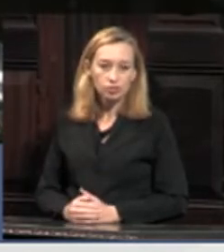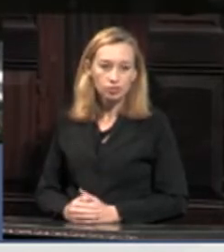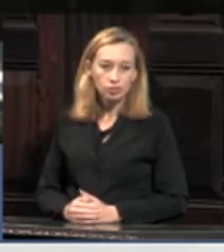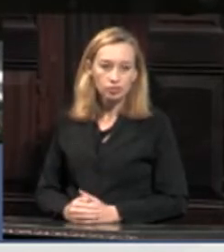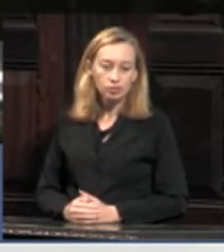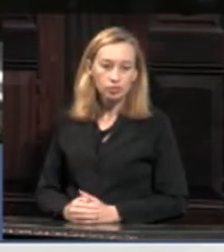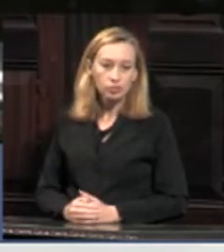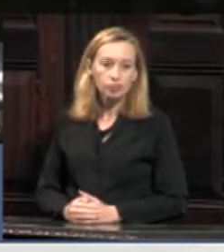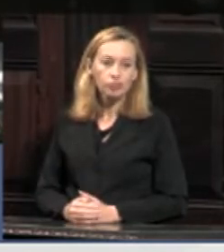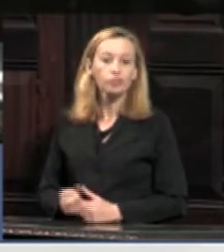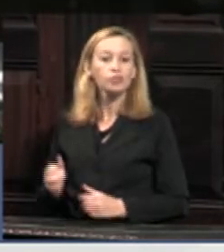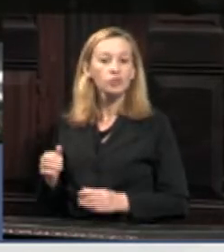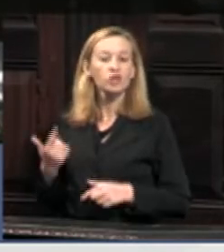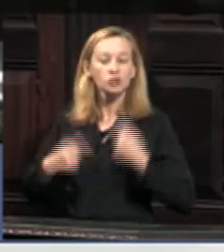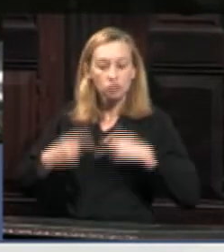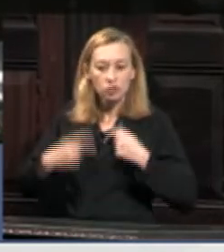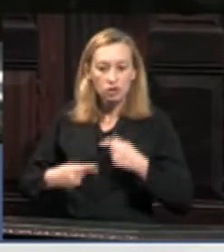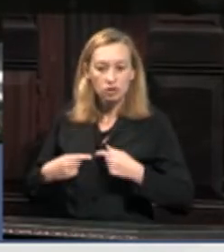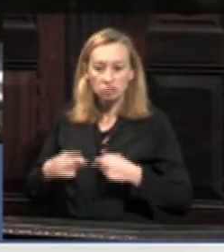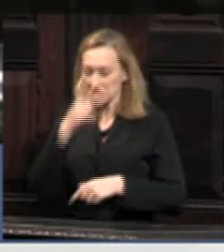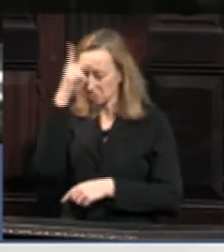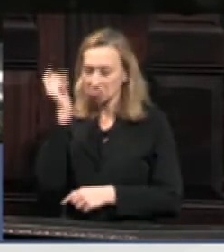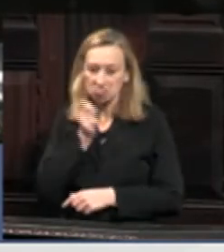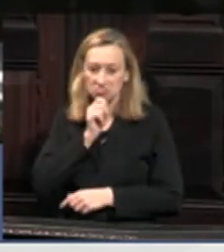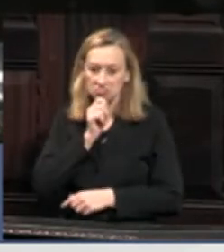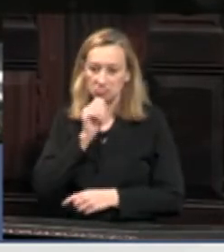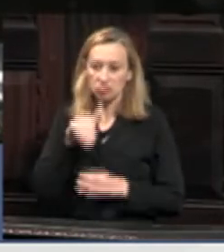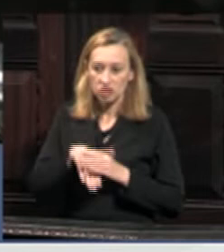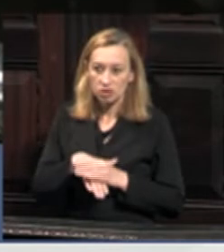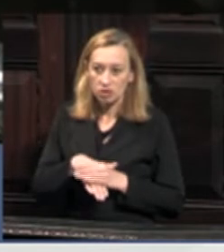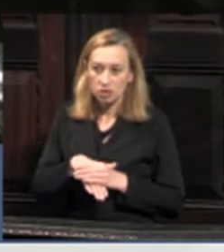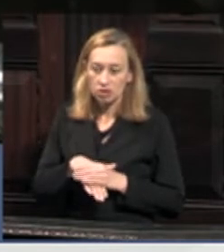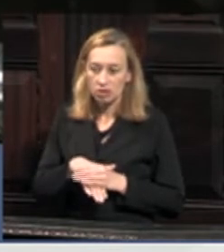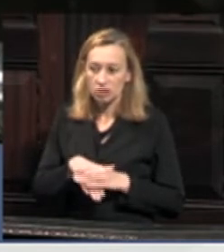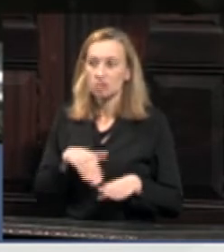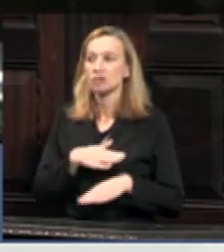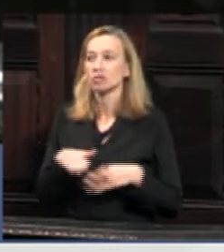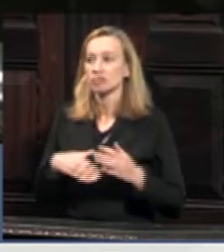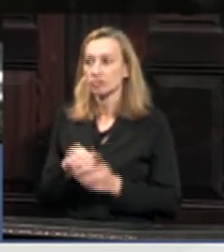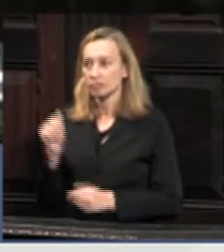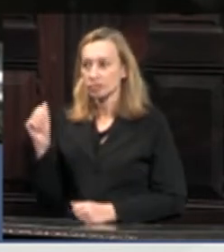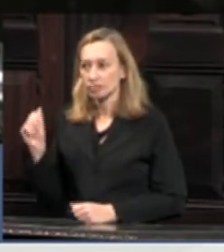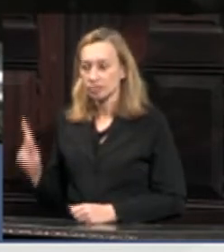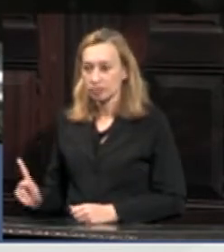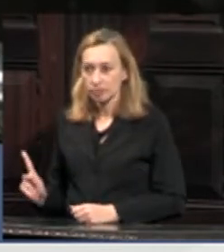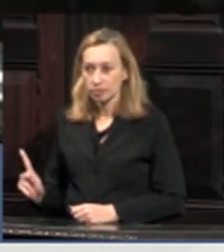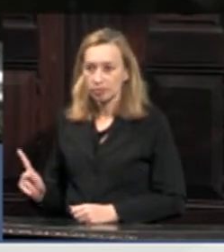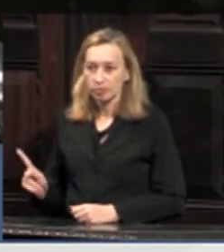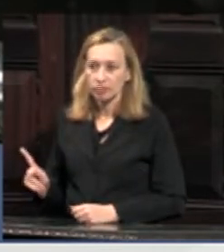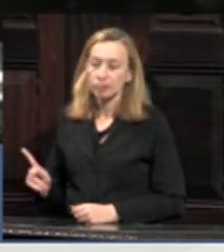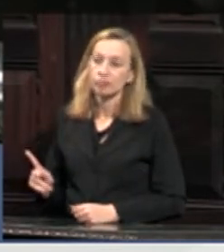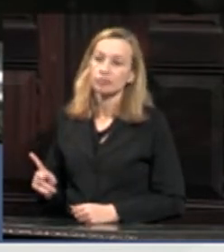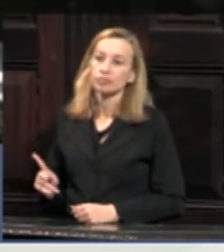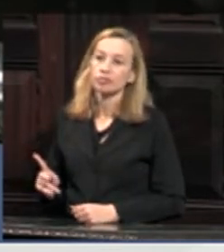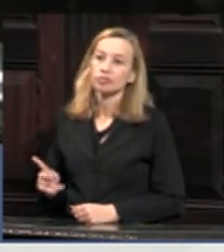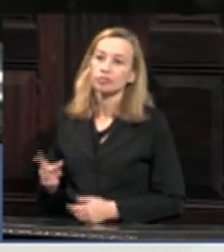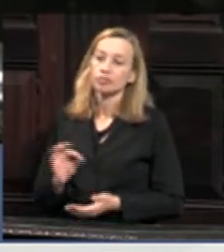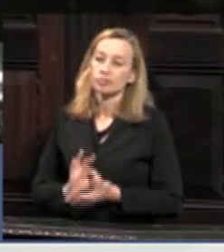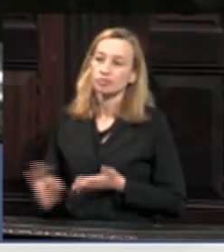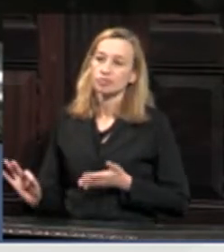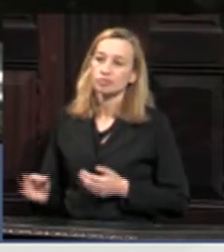Em discussão. Não havendo quem queira discutir, em votação. Senhores que aprovam, permaneçam como estão. Aprovado. Vai a